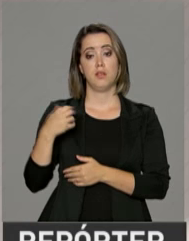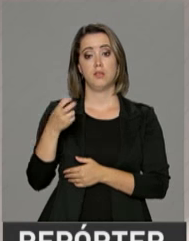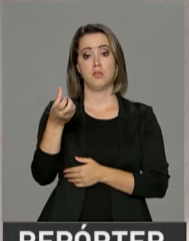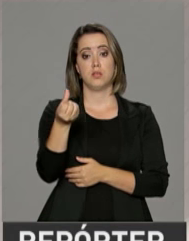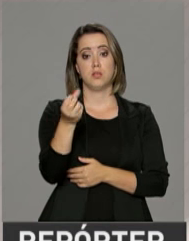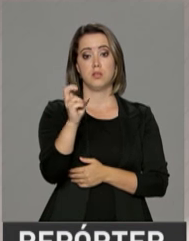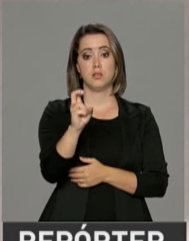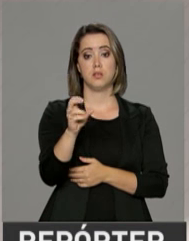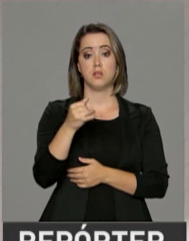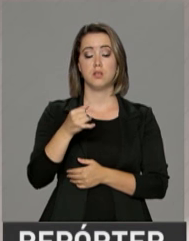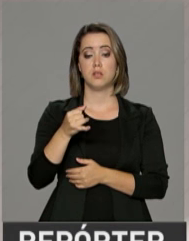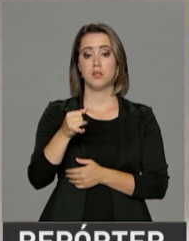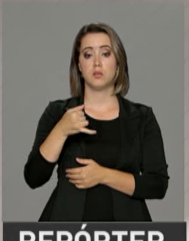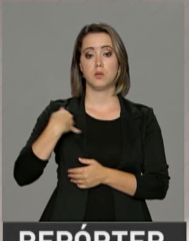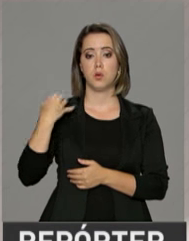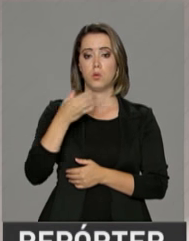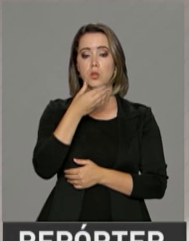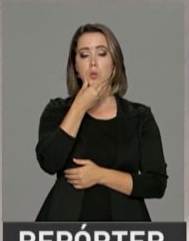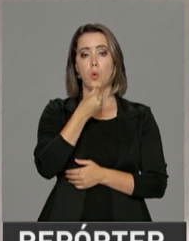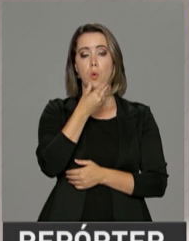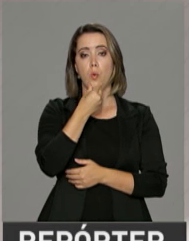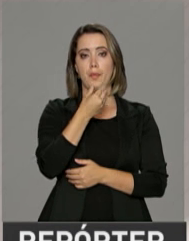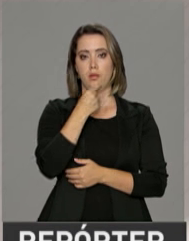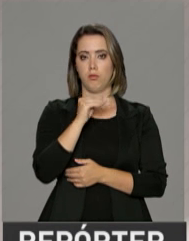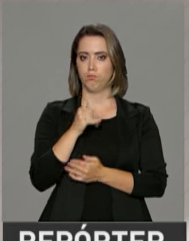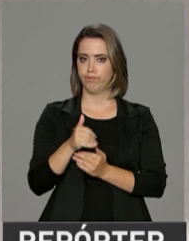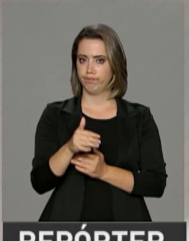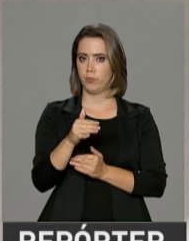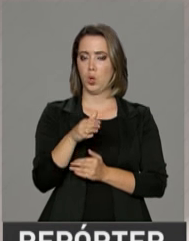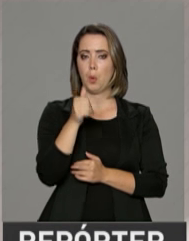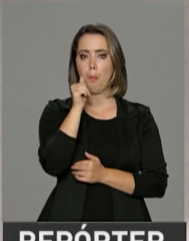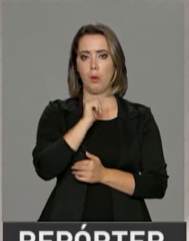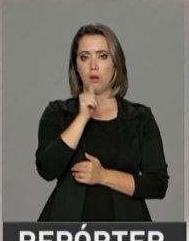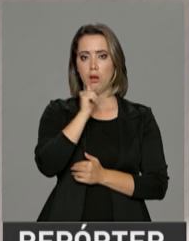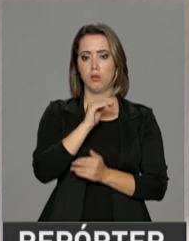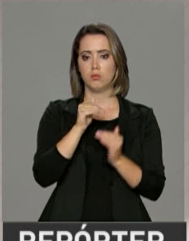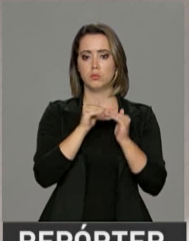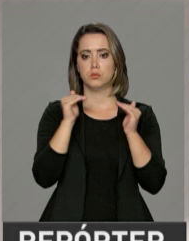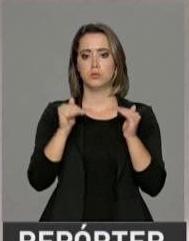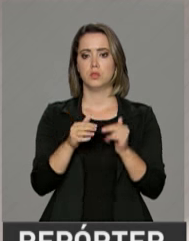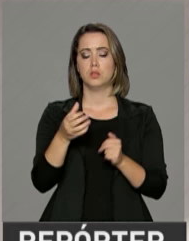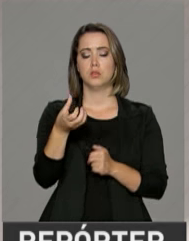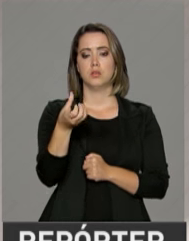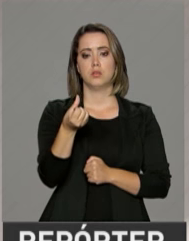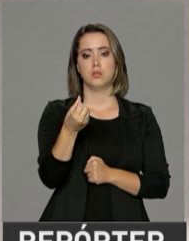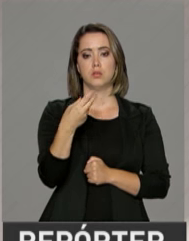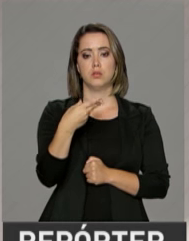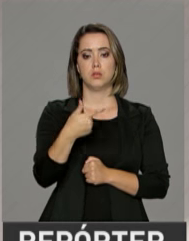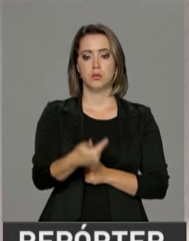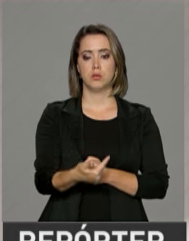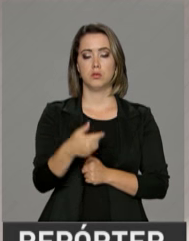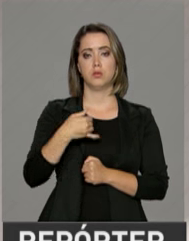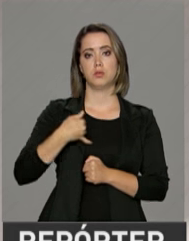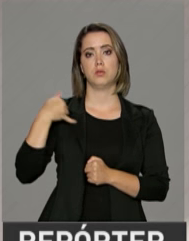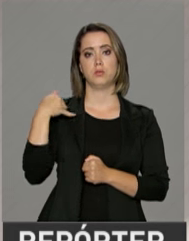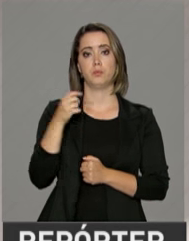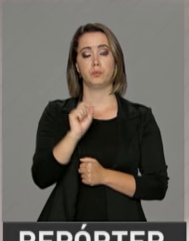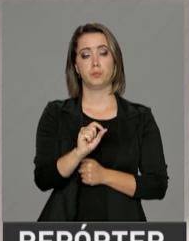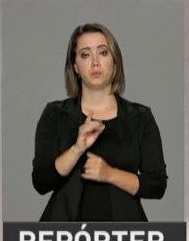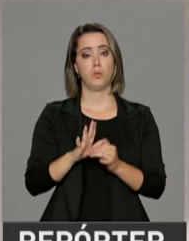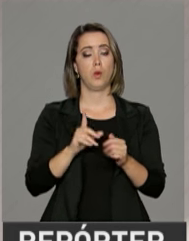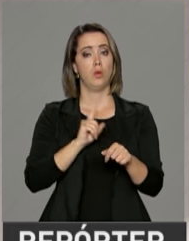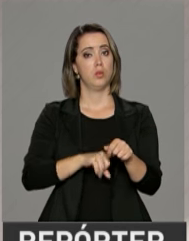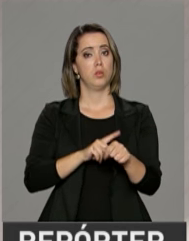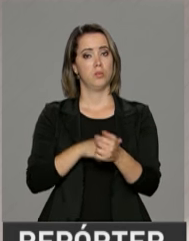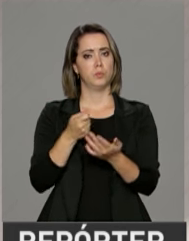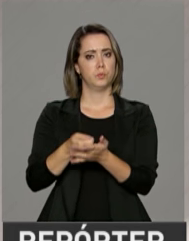65 anos para homens se aposentarem. Para mulheres, a idade vai ser menor, 62 anos. O tempo